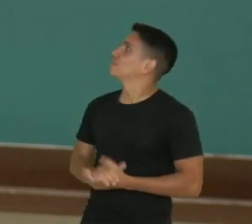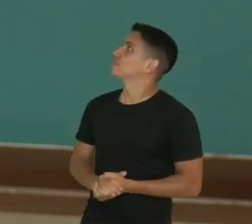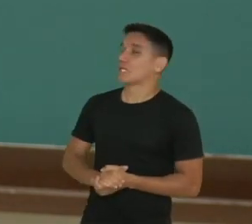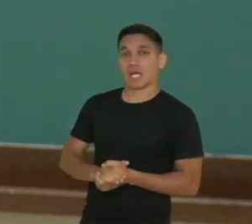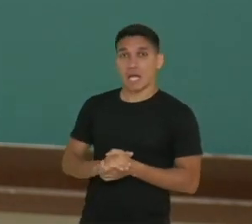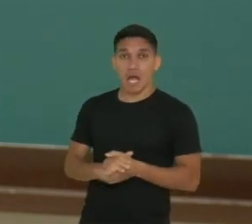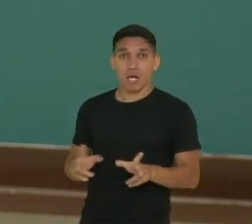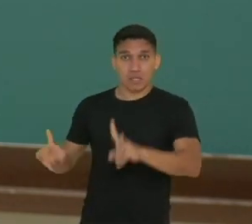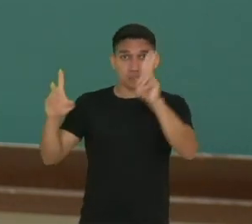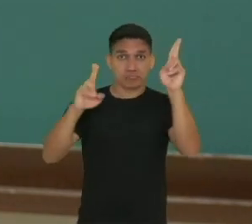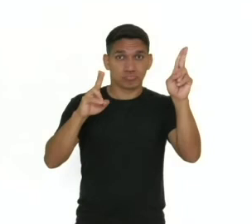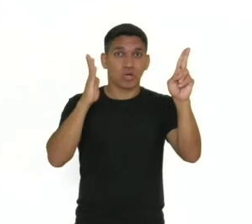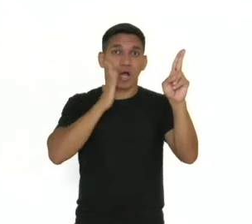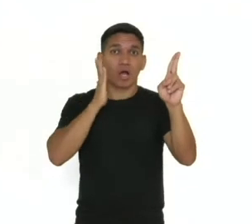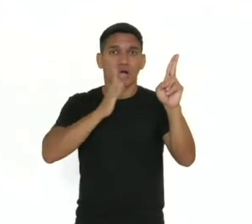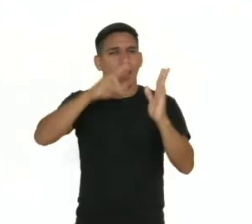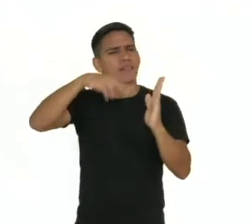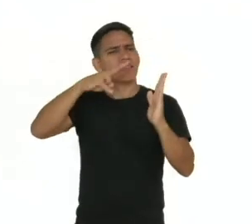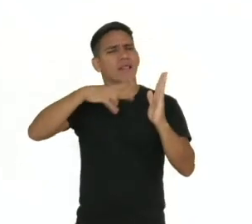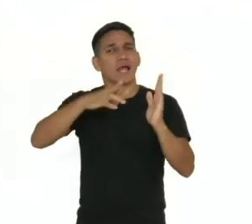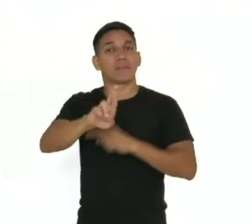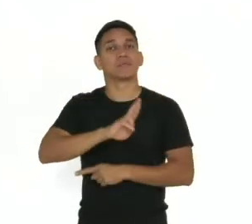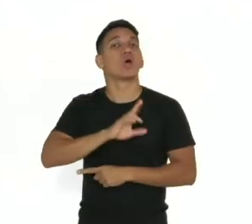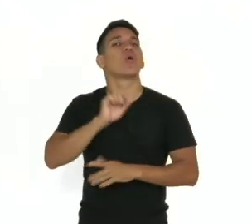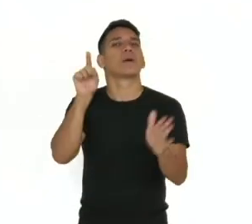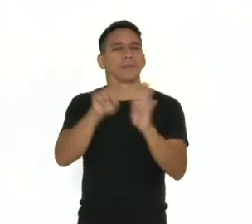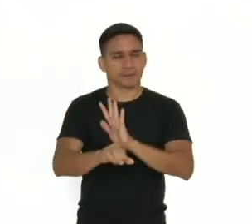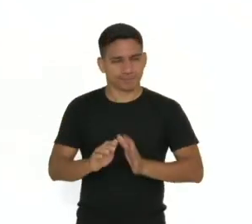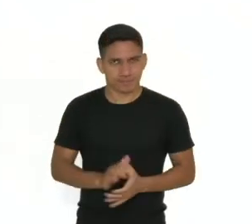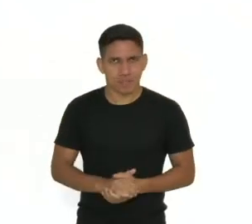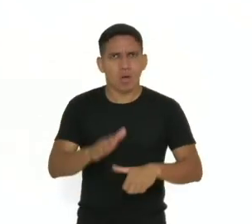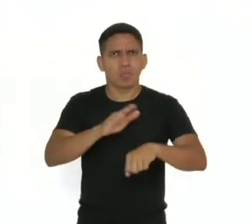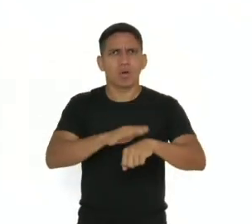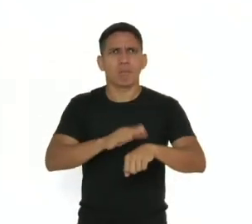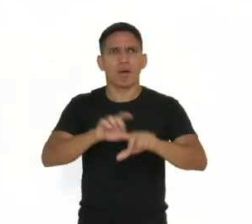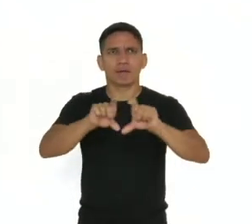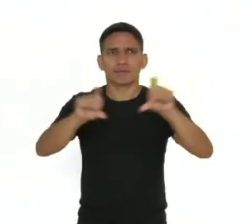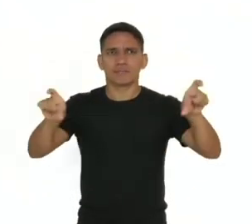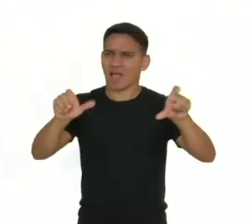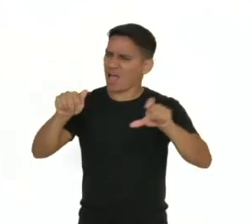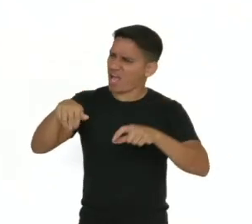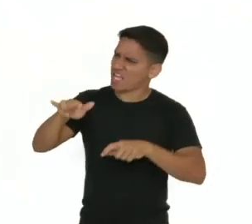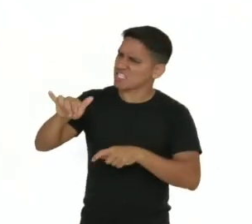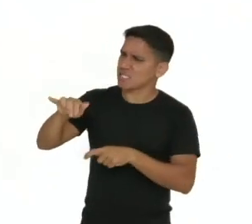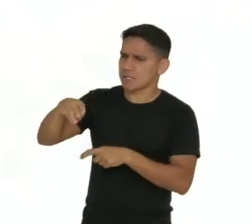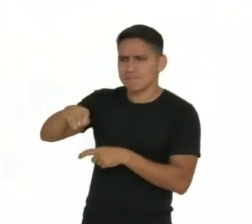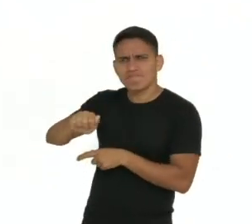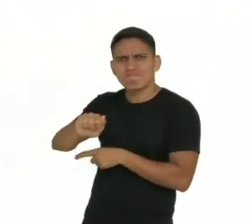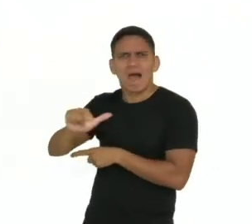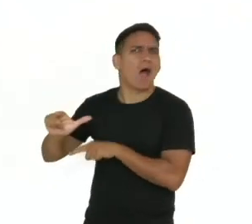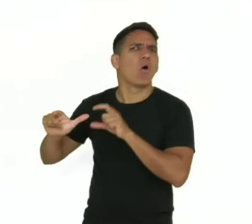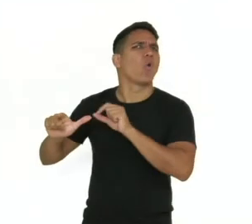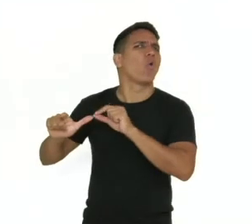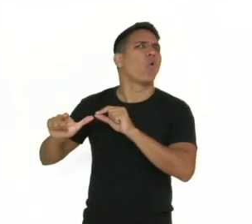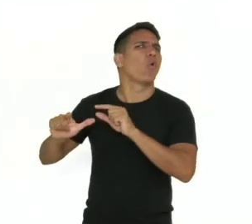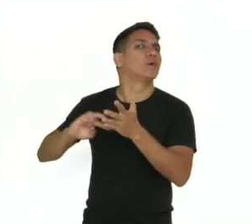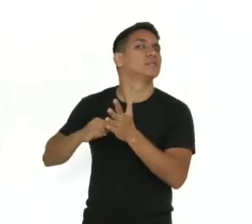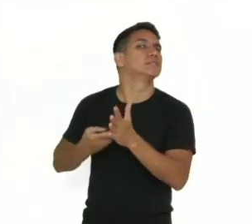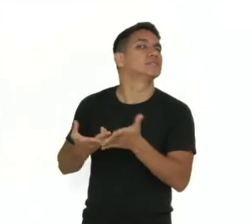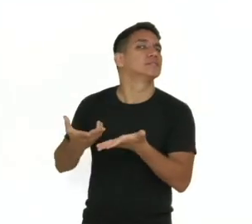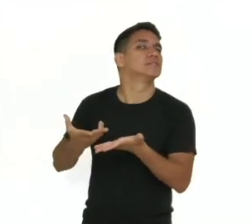Leia o trecho e responda. Ao utilizar a expressão animal, o barbeiro refere-se a uma